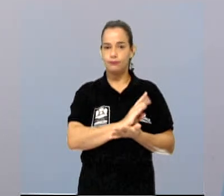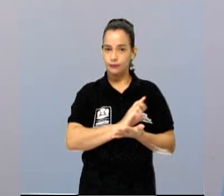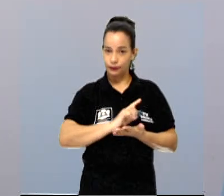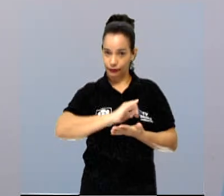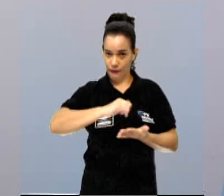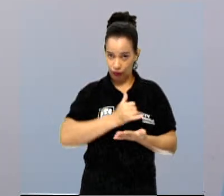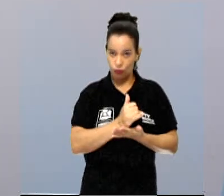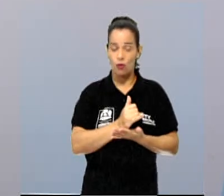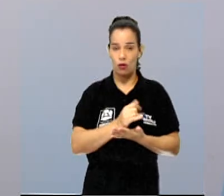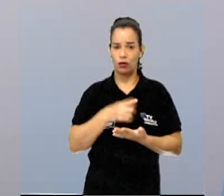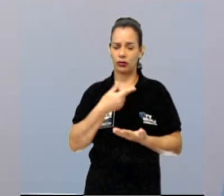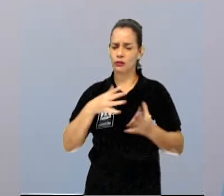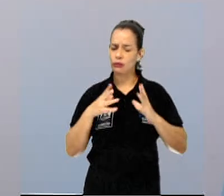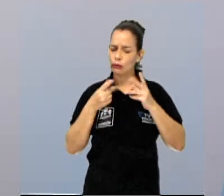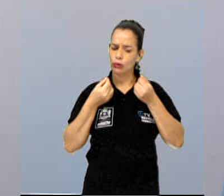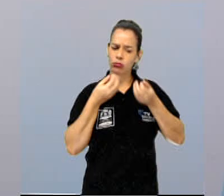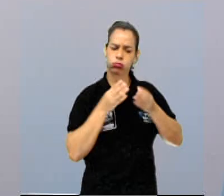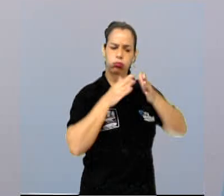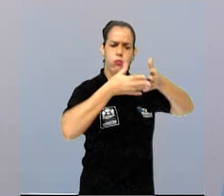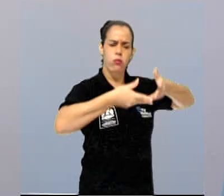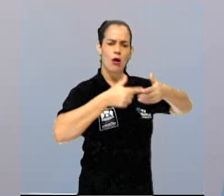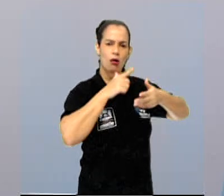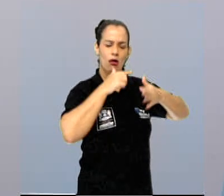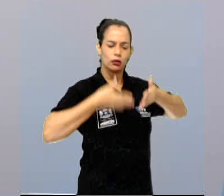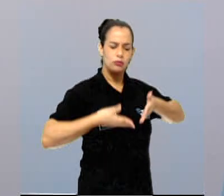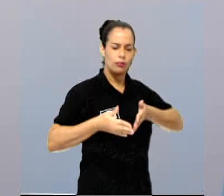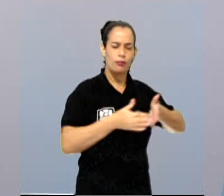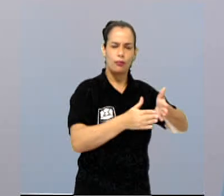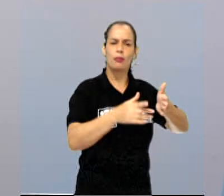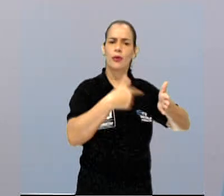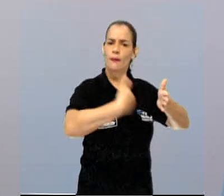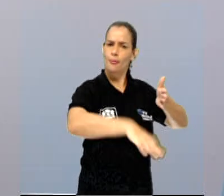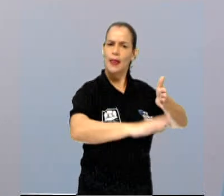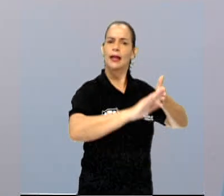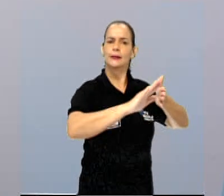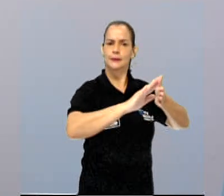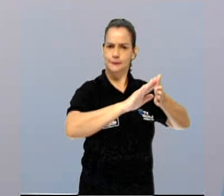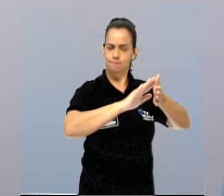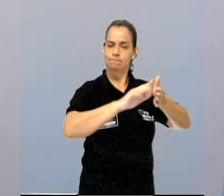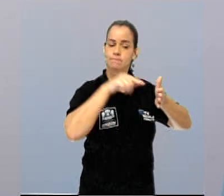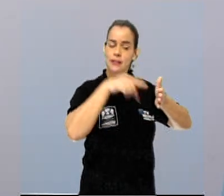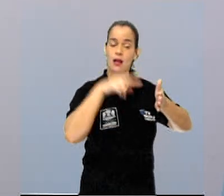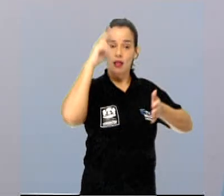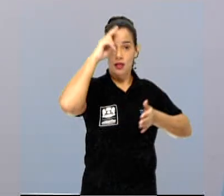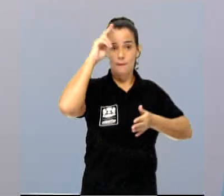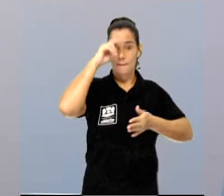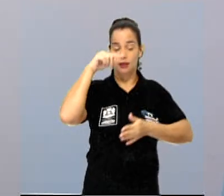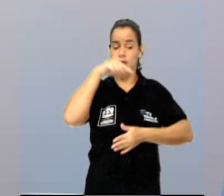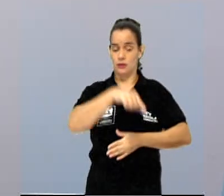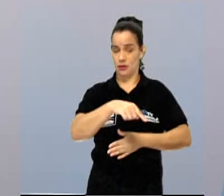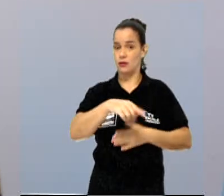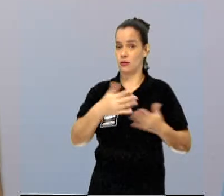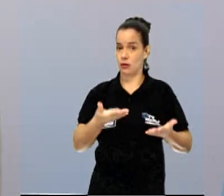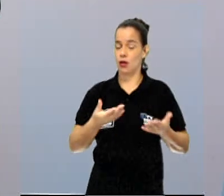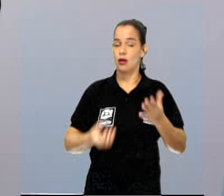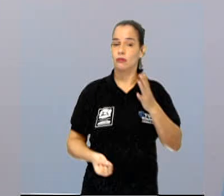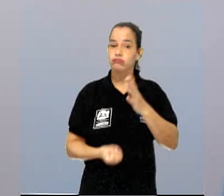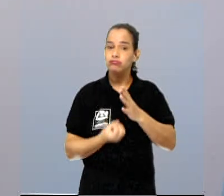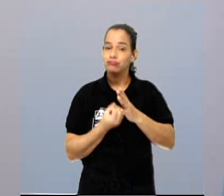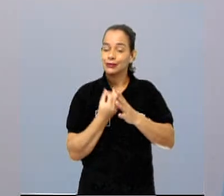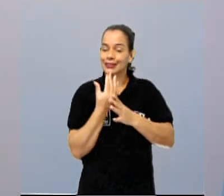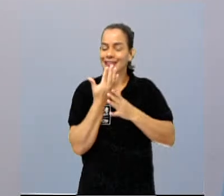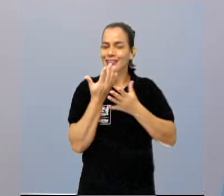a poluição do rio acaba sendo jogada e despejada ali naquelas áreas de manguezais. Lembrando que os manguezais, eles são berçários